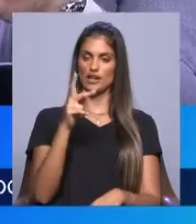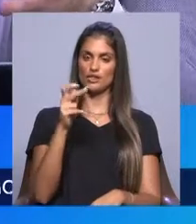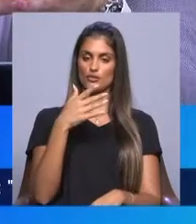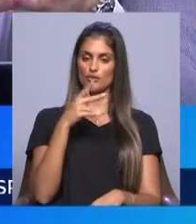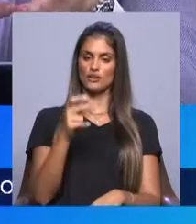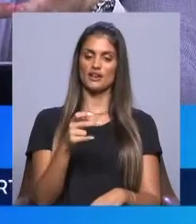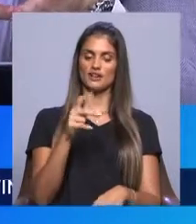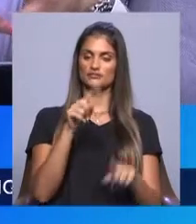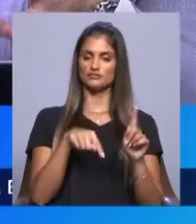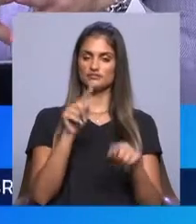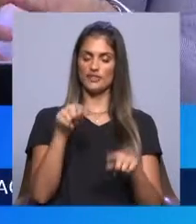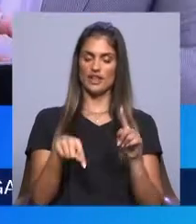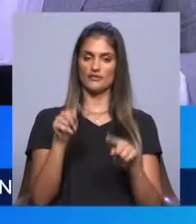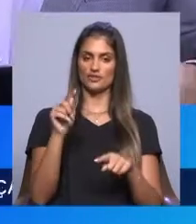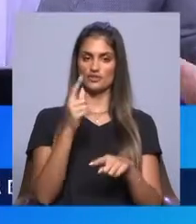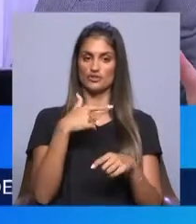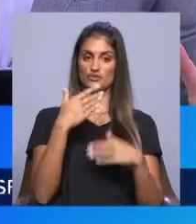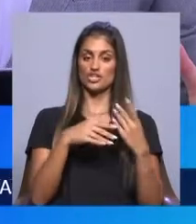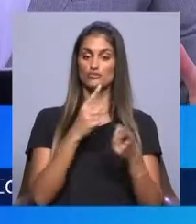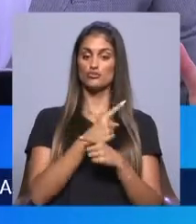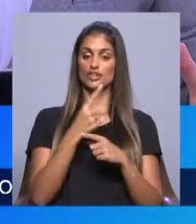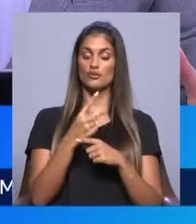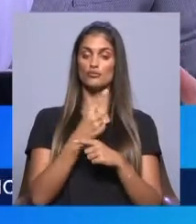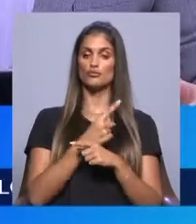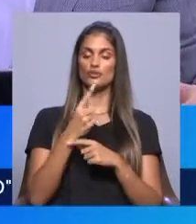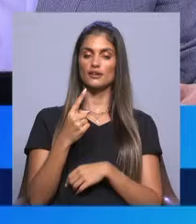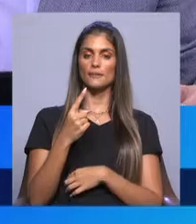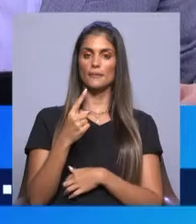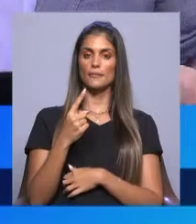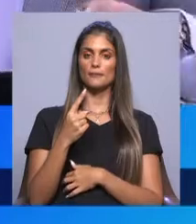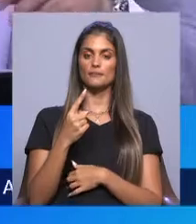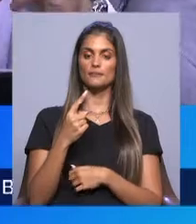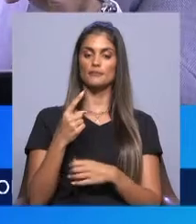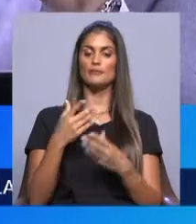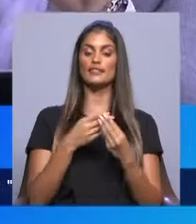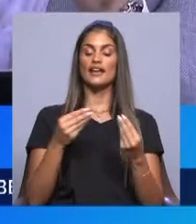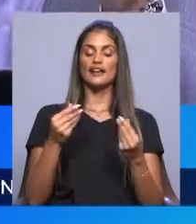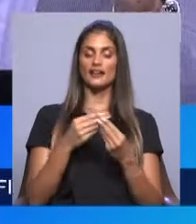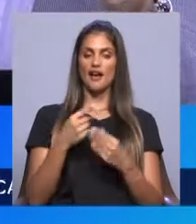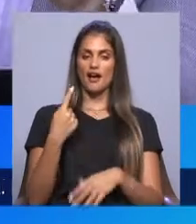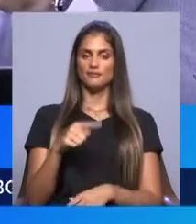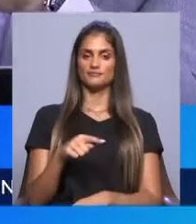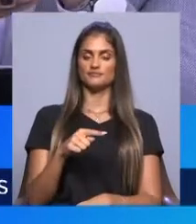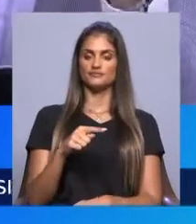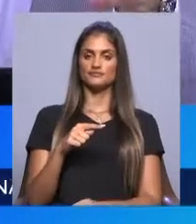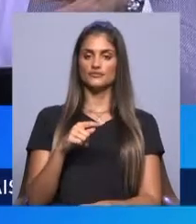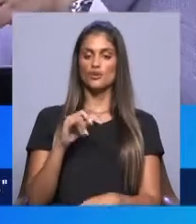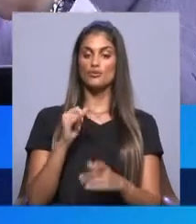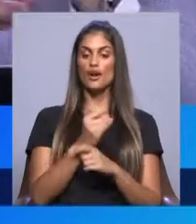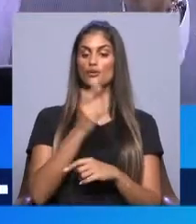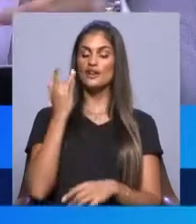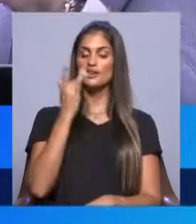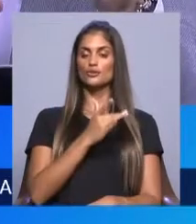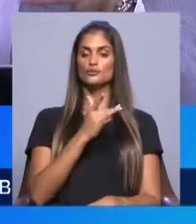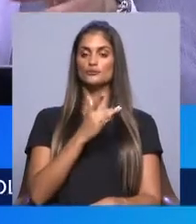isso acontece também porque nós temos ali grandes quantidades de matéria que acabam por cair no buraco negro de uma maneira mais